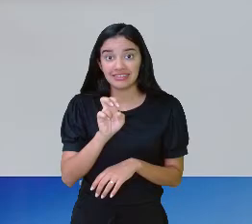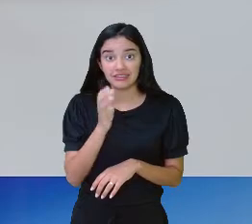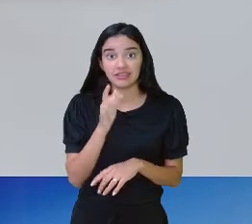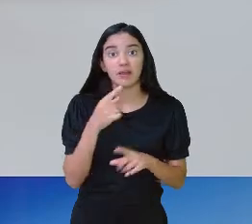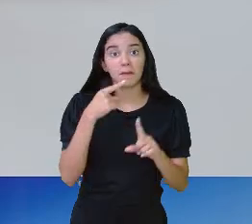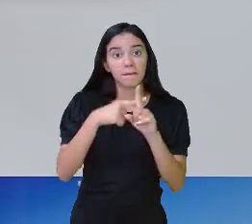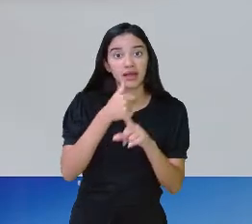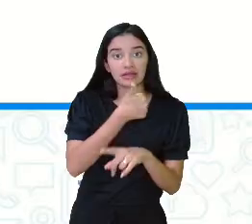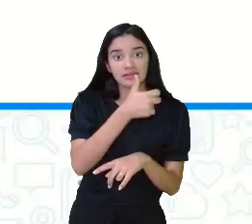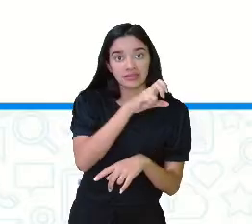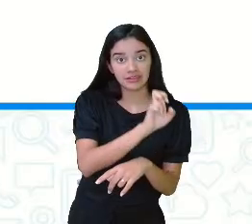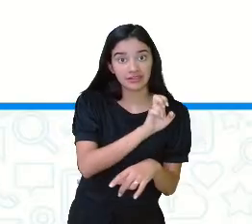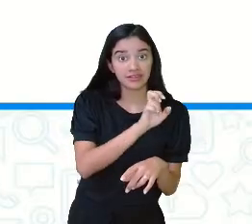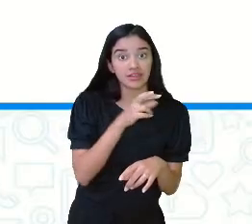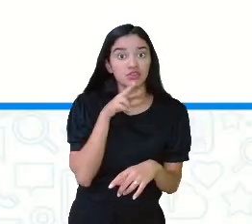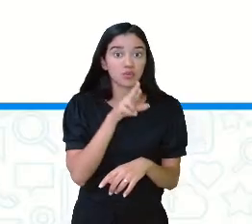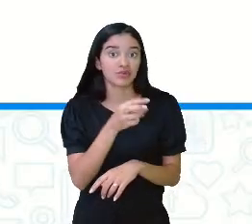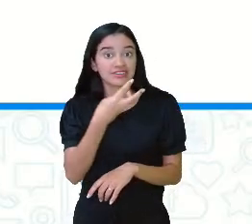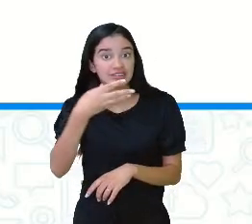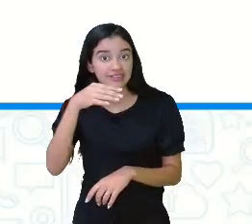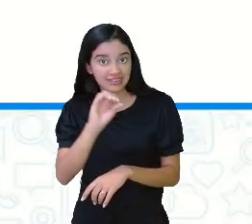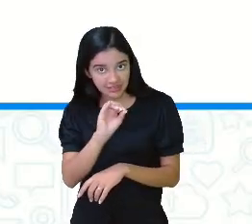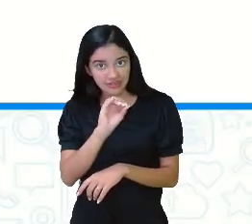15, 30.